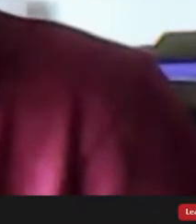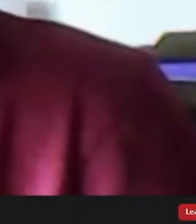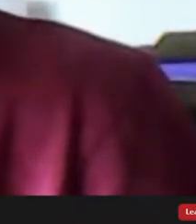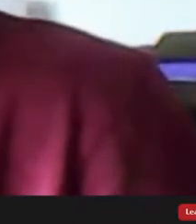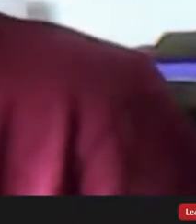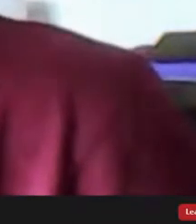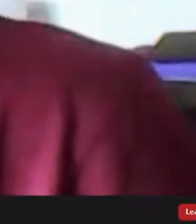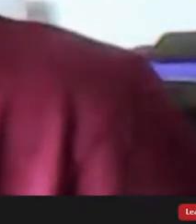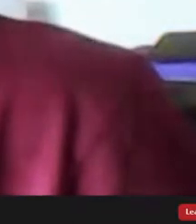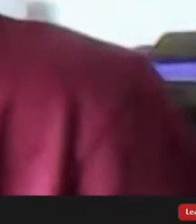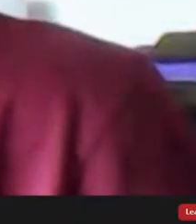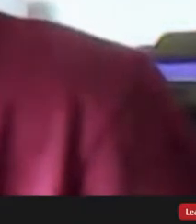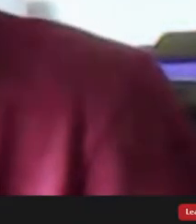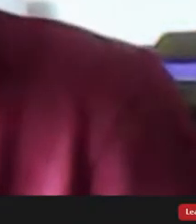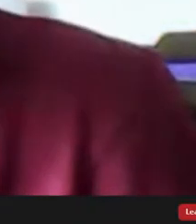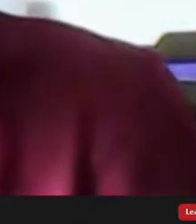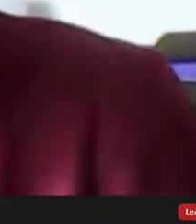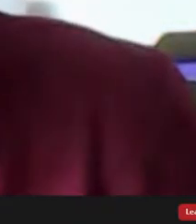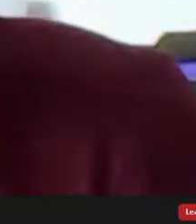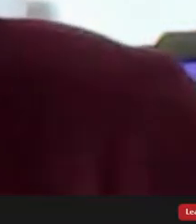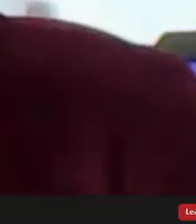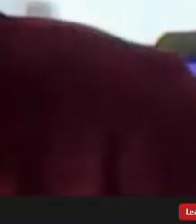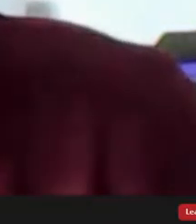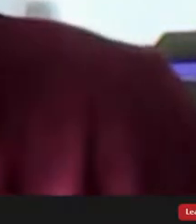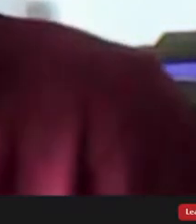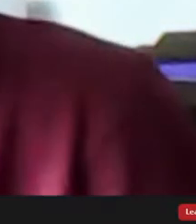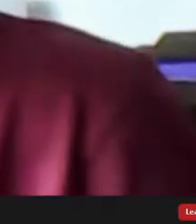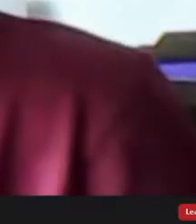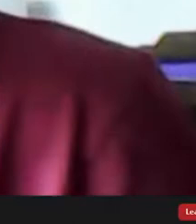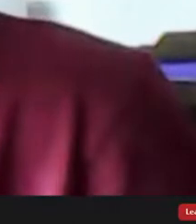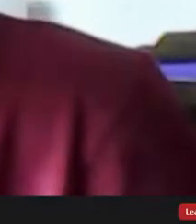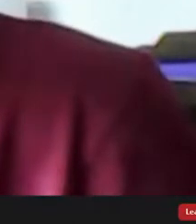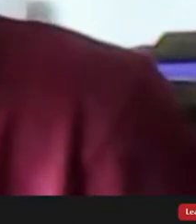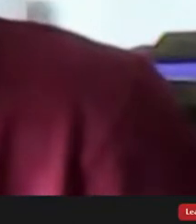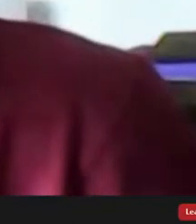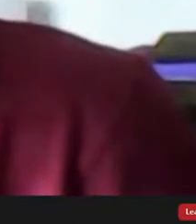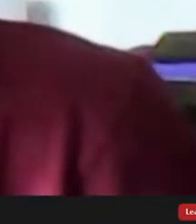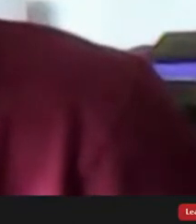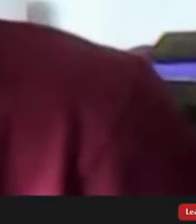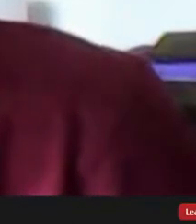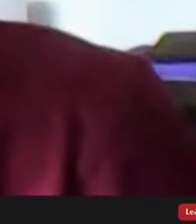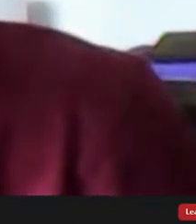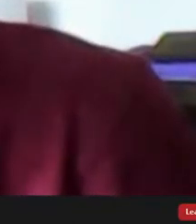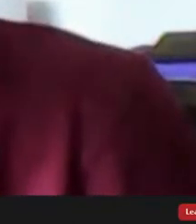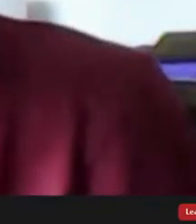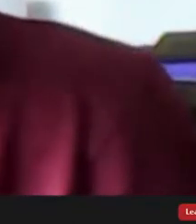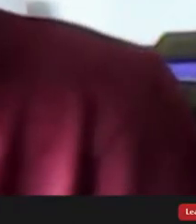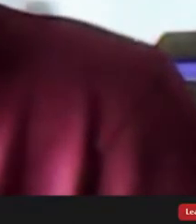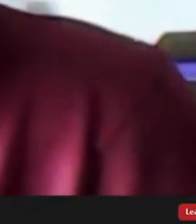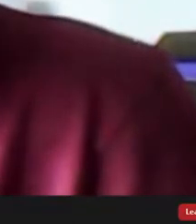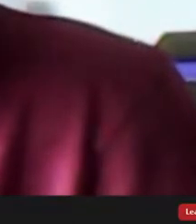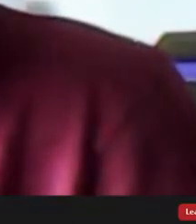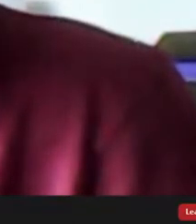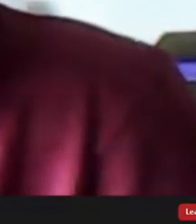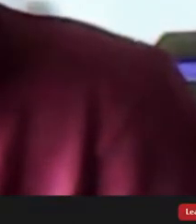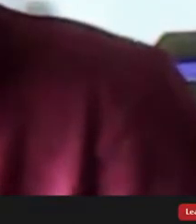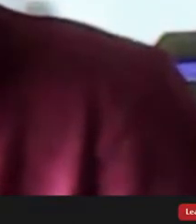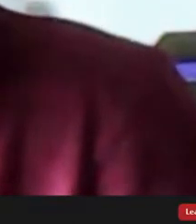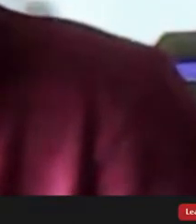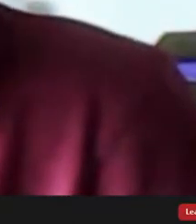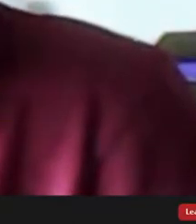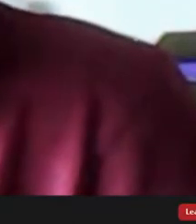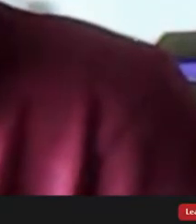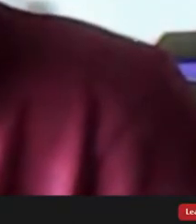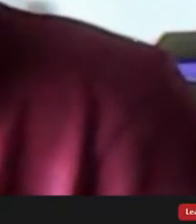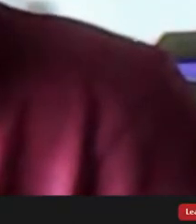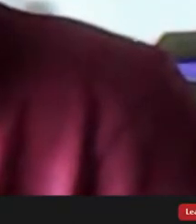de auxílio tecnológico que os profissionais da SEDUC tiveram acesso, que a gente considerou bastante importante